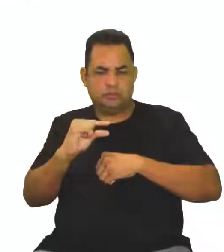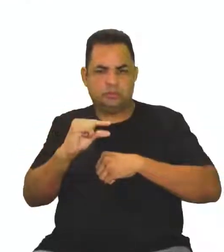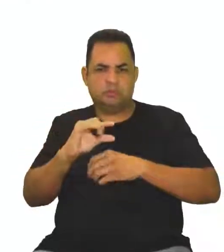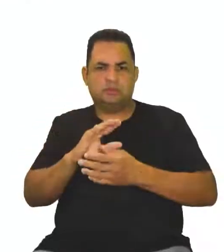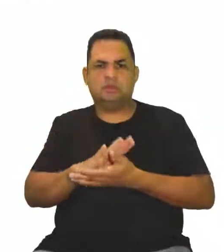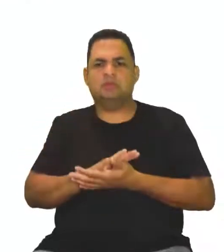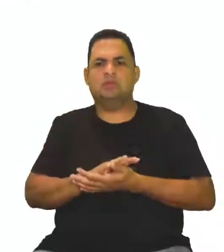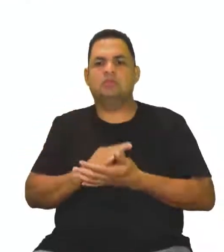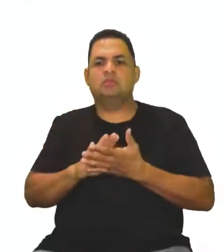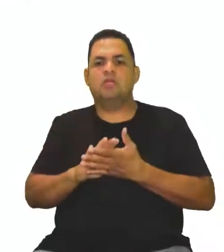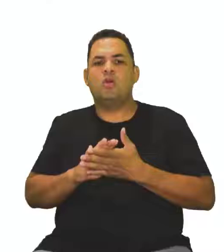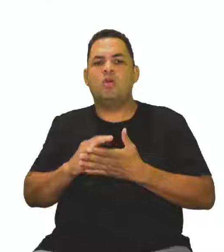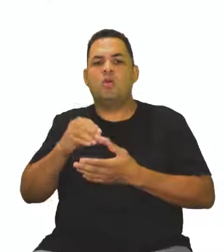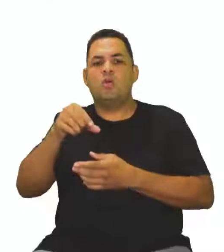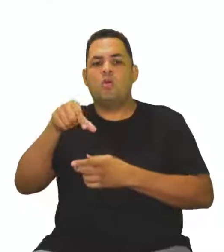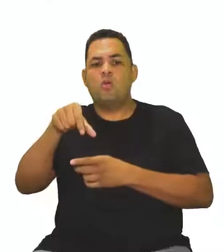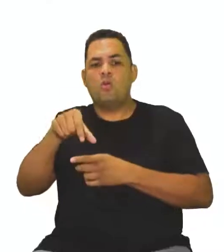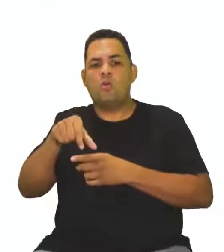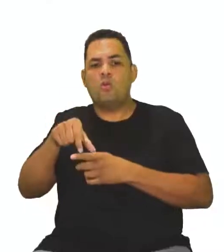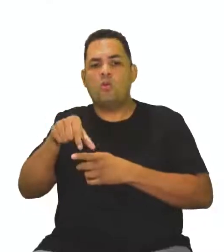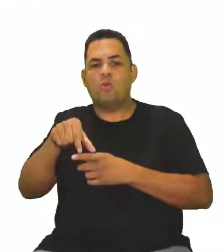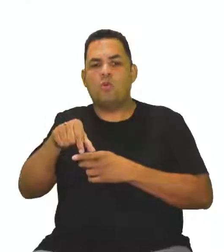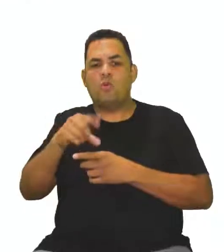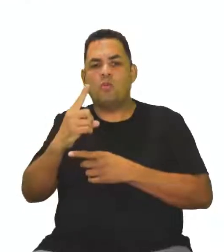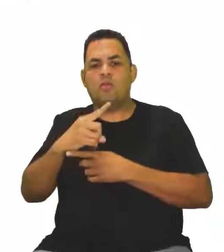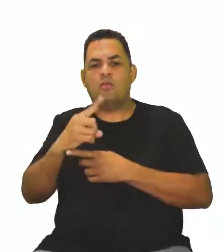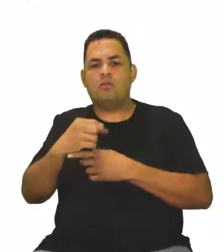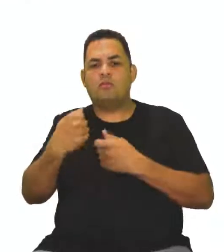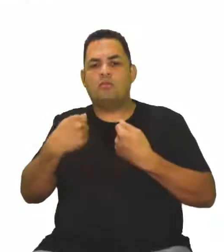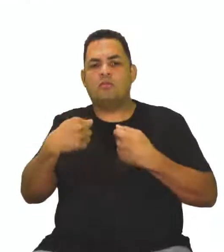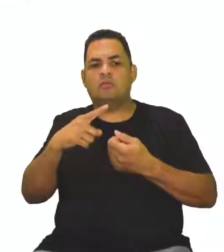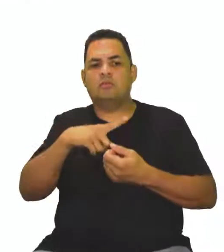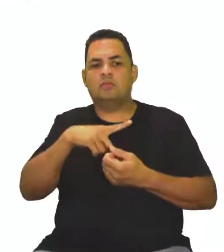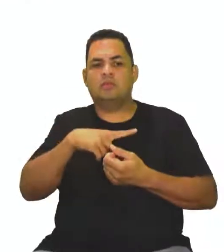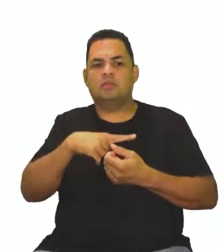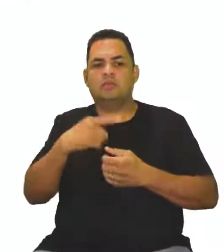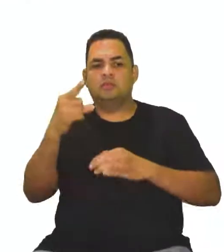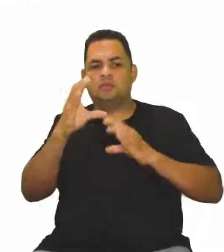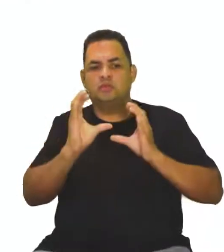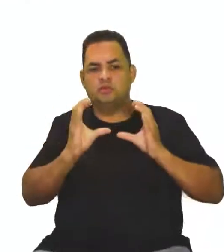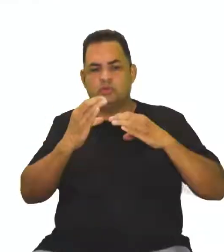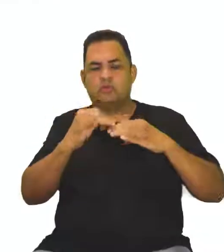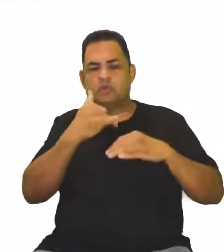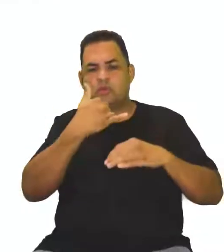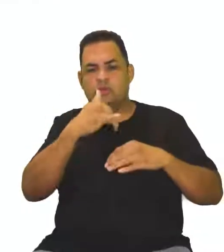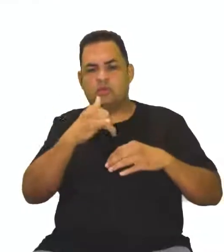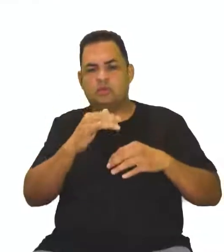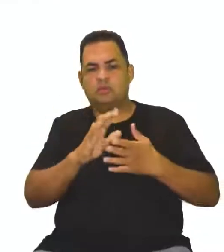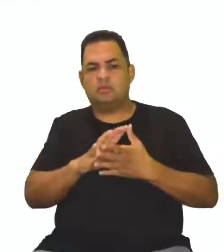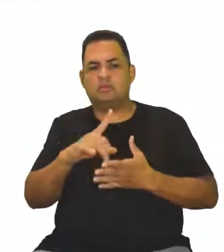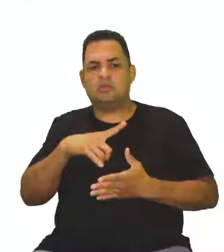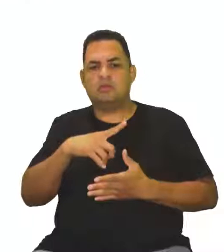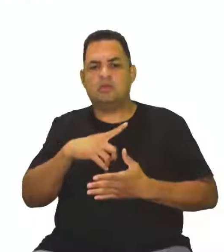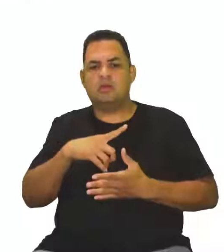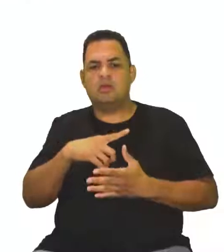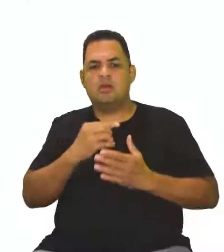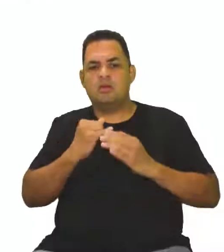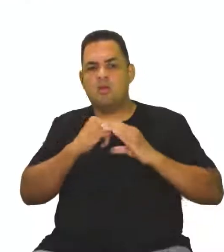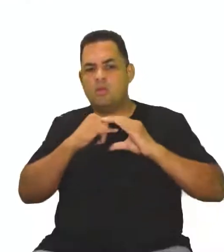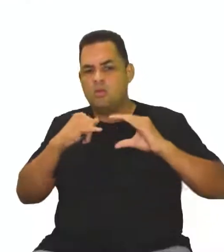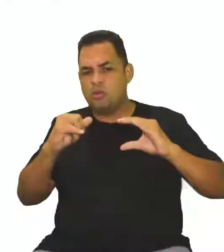Um tipo de ohmímetro mais preciso possui um circuito eletrônico que fornece uma corrente